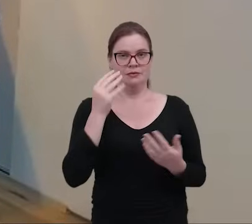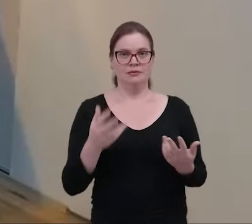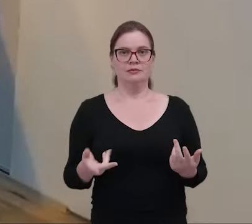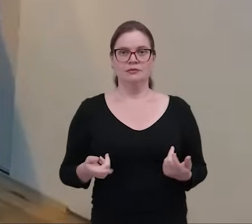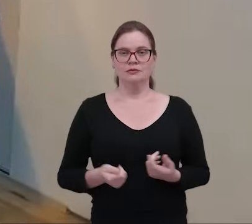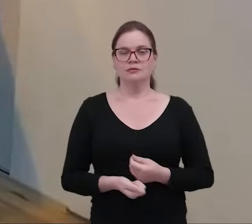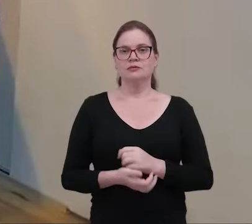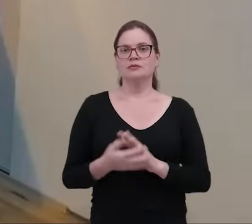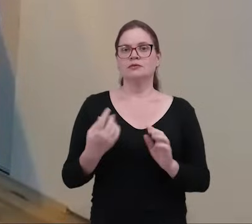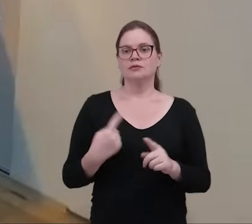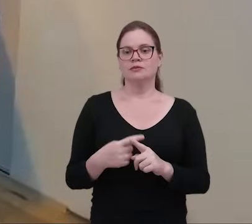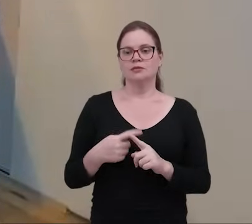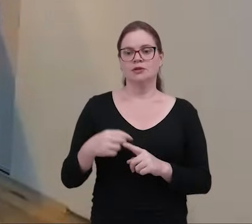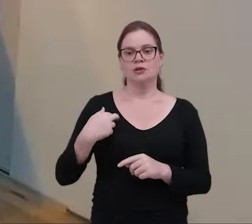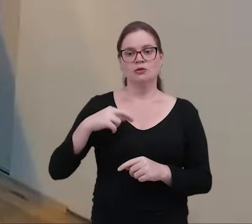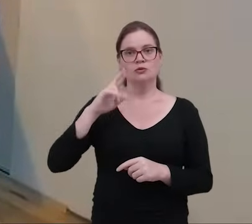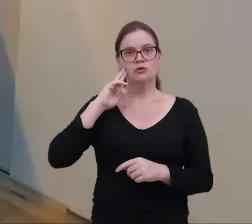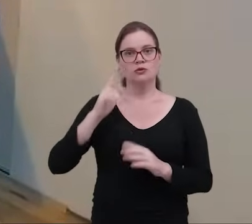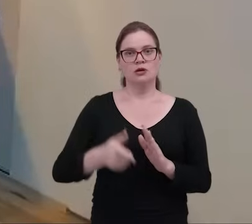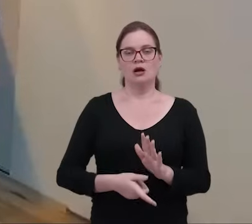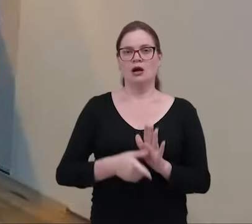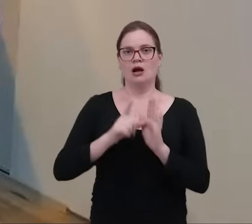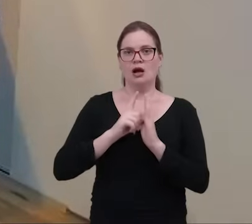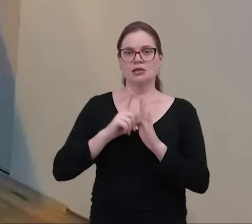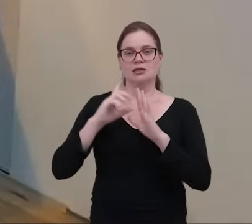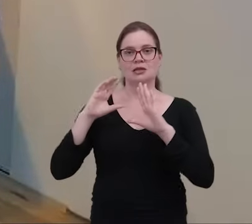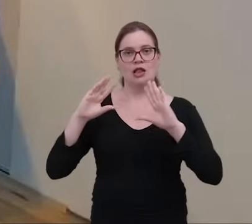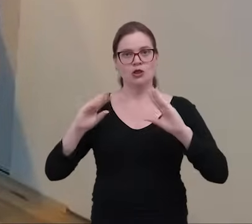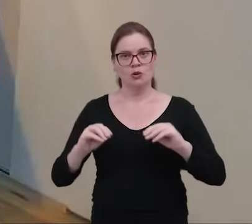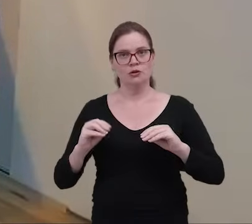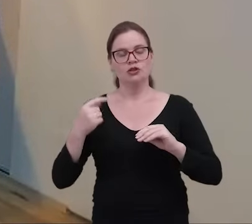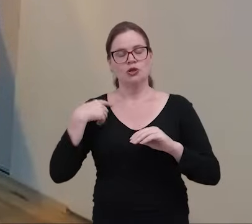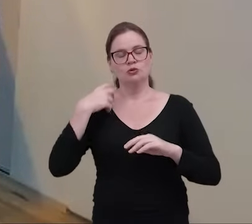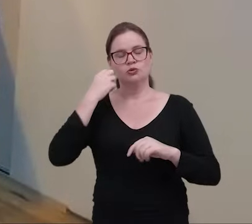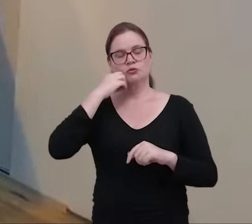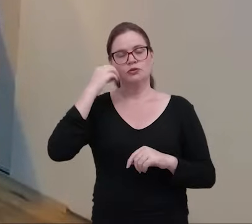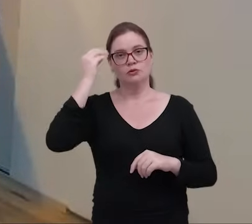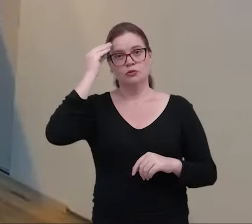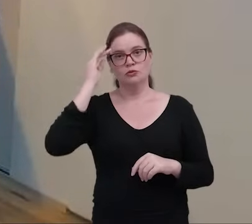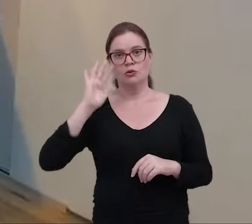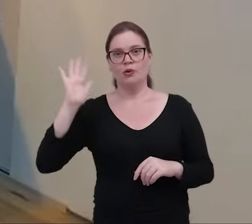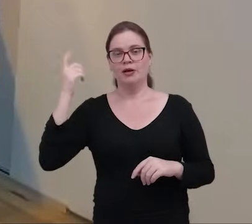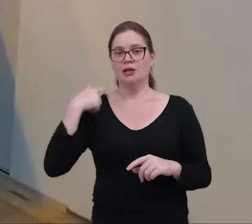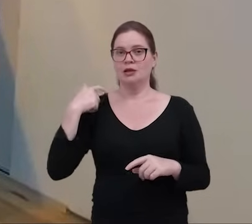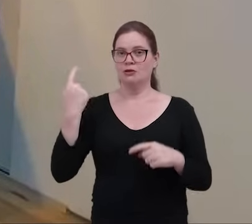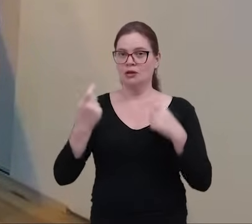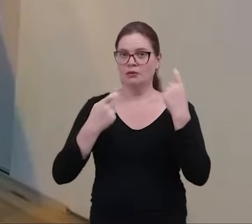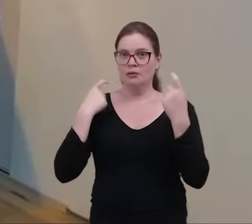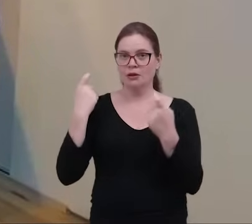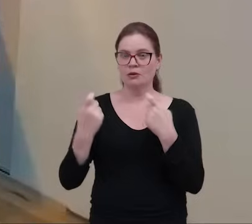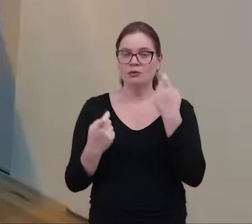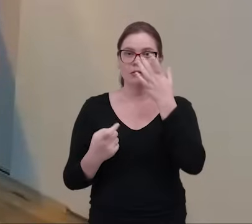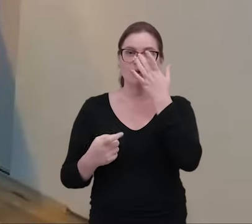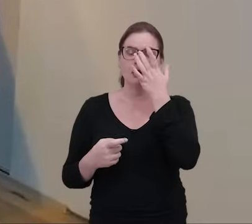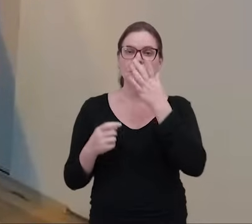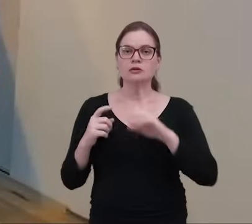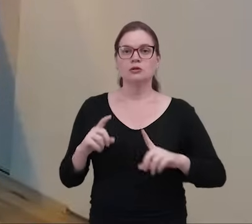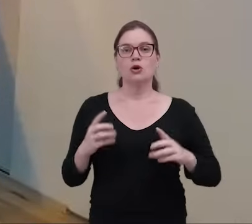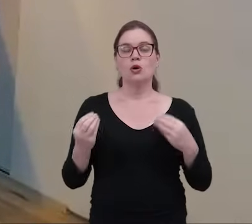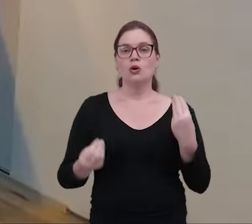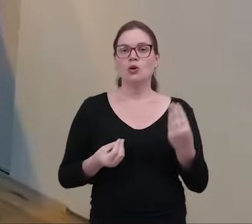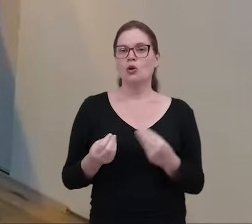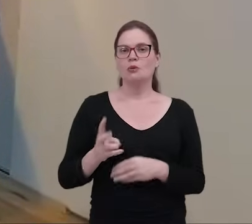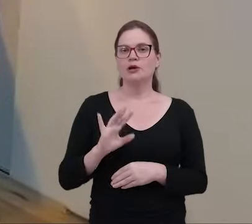experiência maravilhosa, porque o Senhor havia me dado um sonho na noite anterior e eu estava muito preocupado com